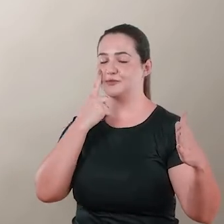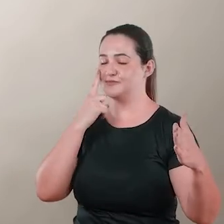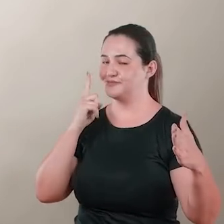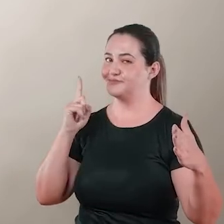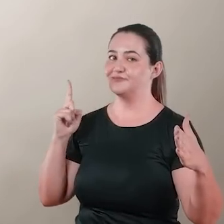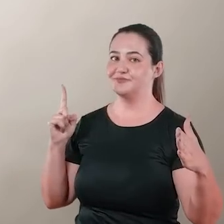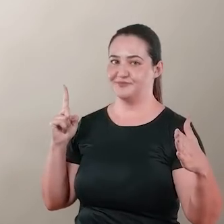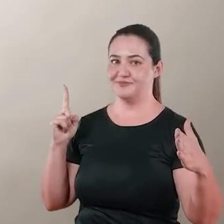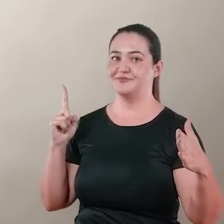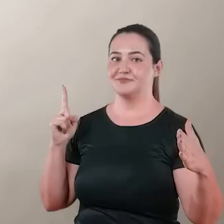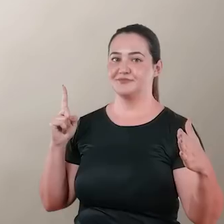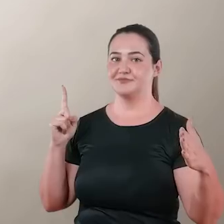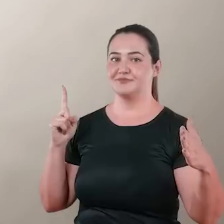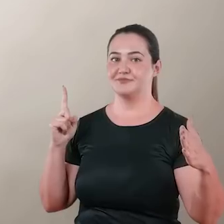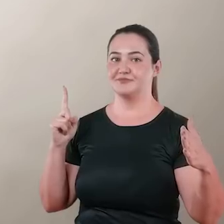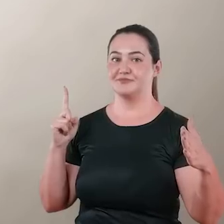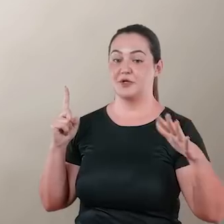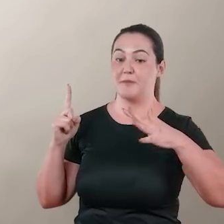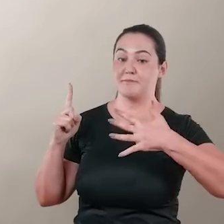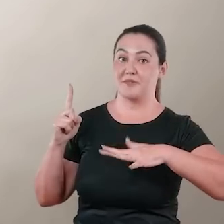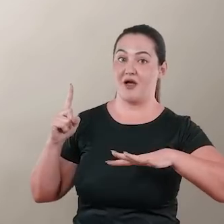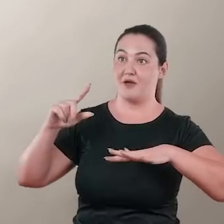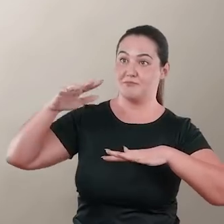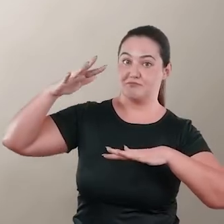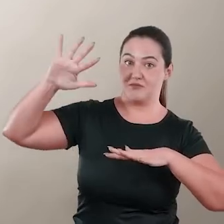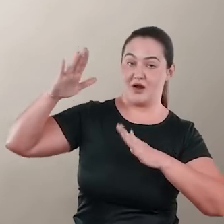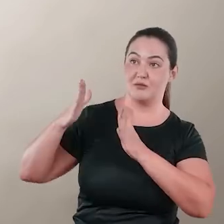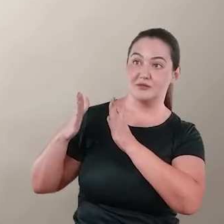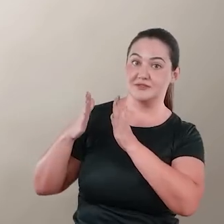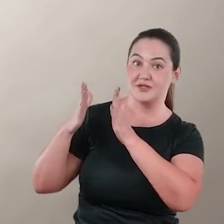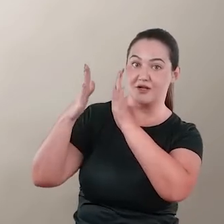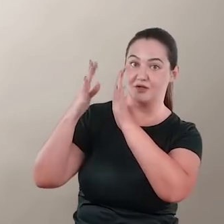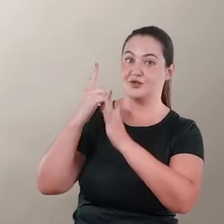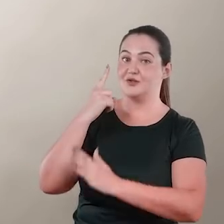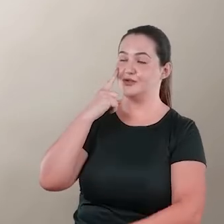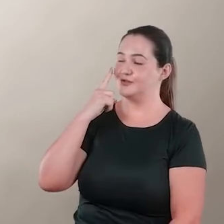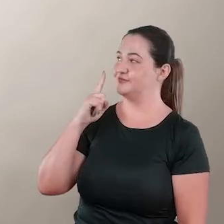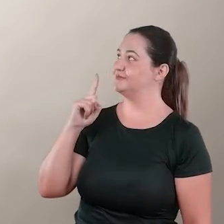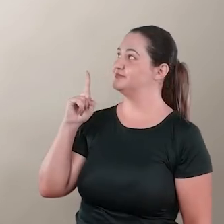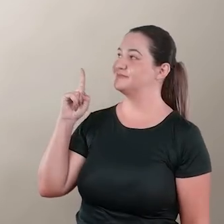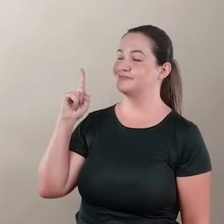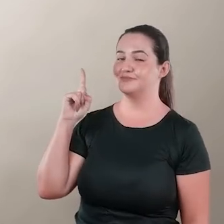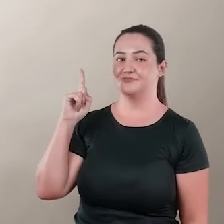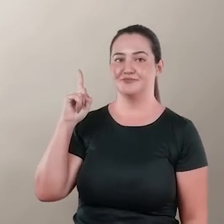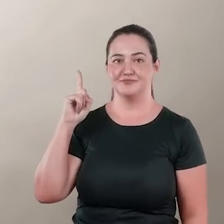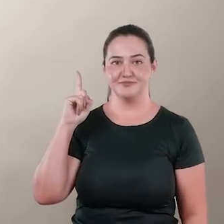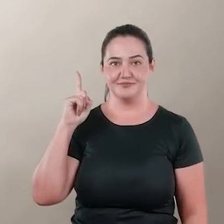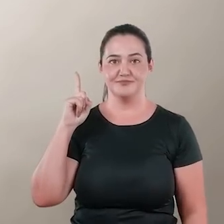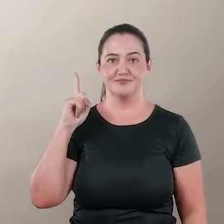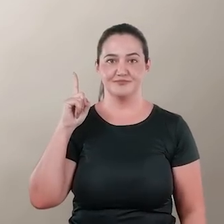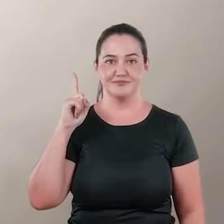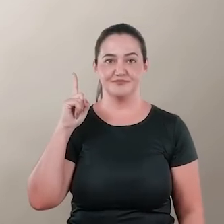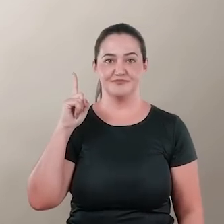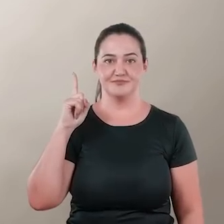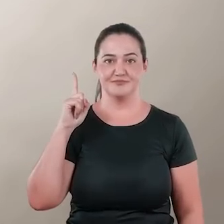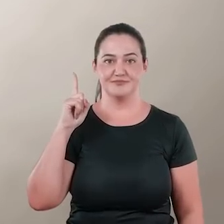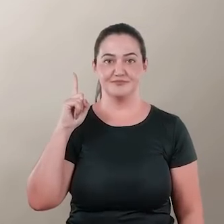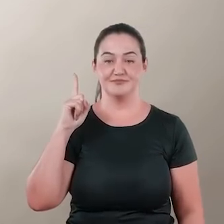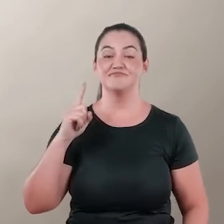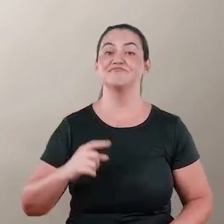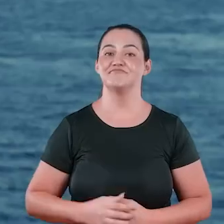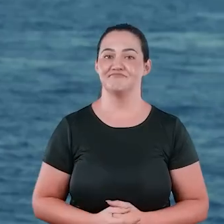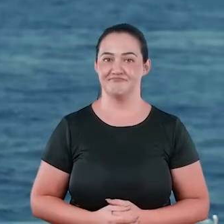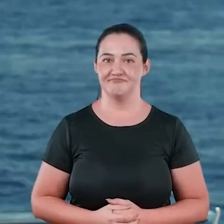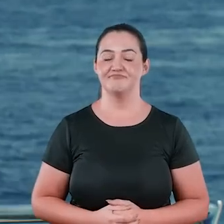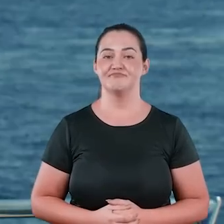o Estreito do Dardanelos. E ligando o Mar de Mármara até o Mar Negro, você tem o Estreito do